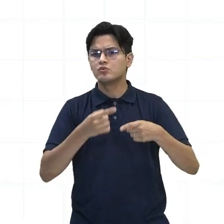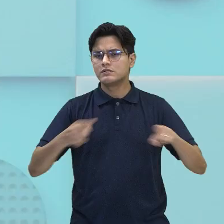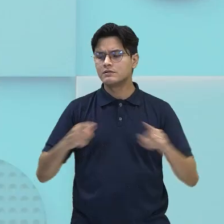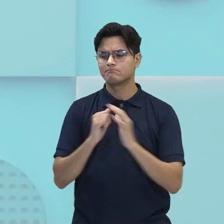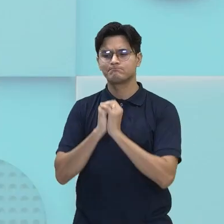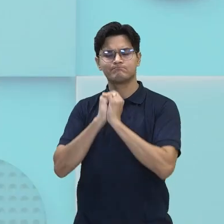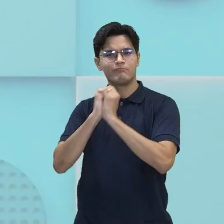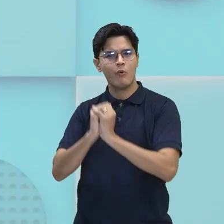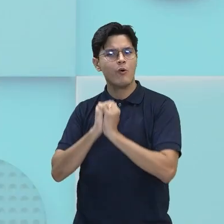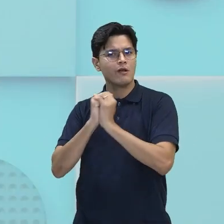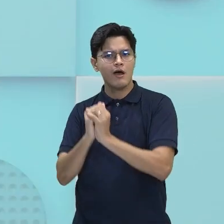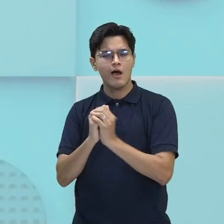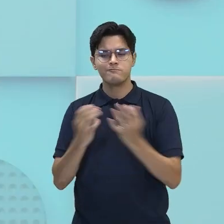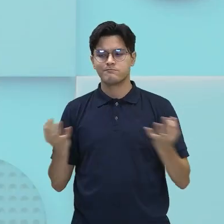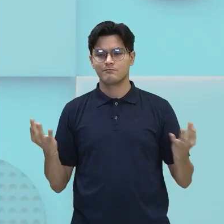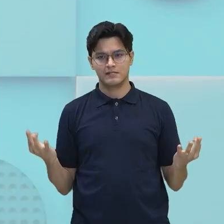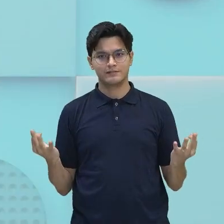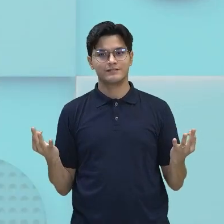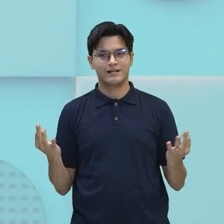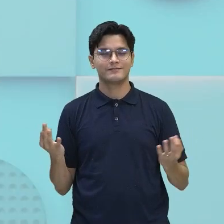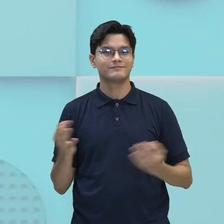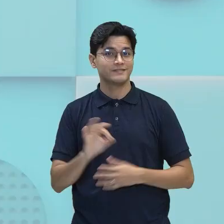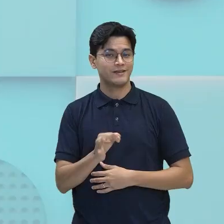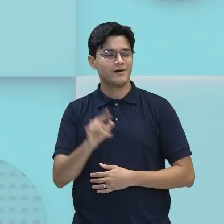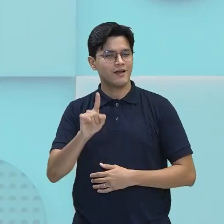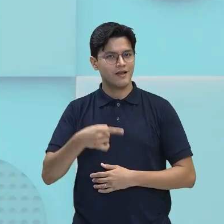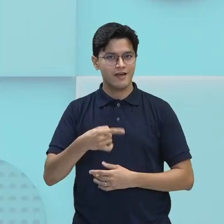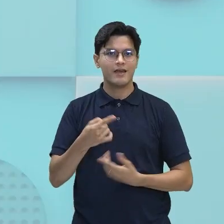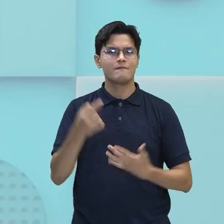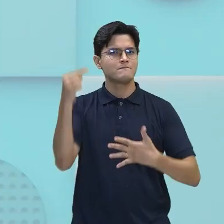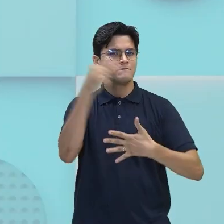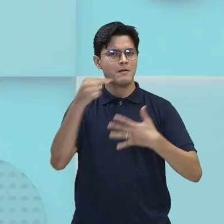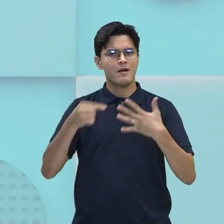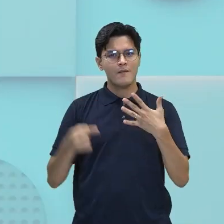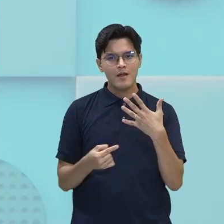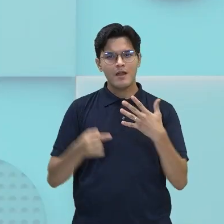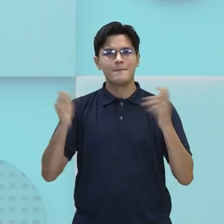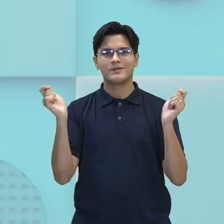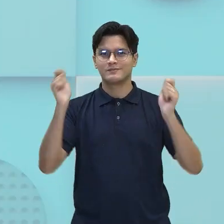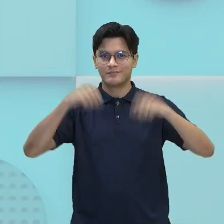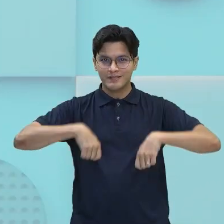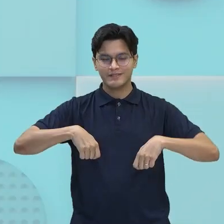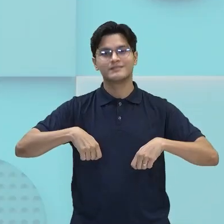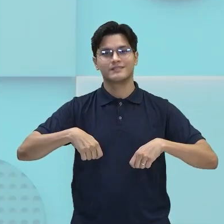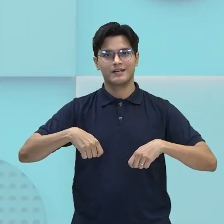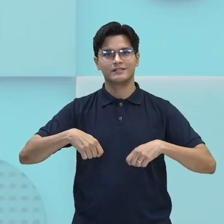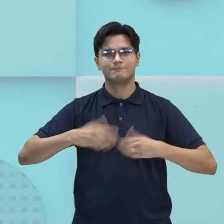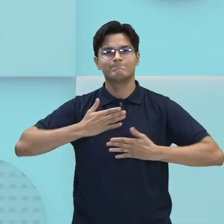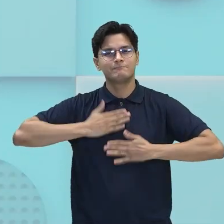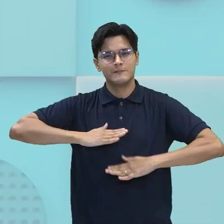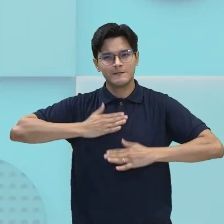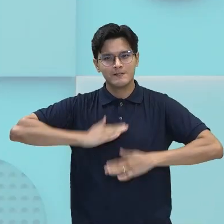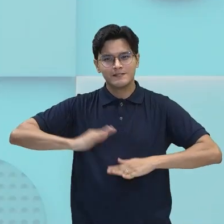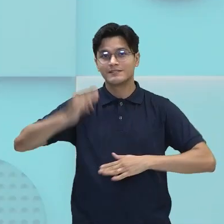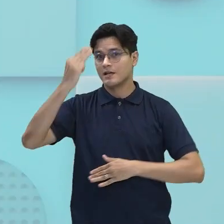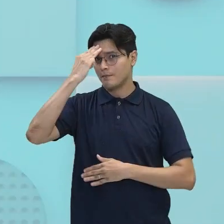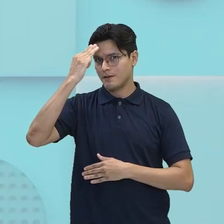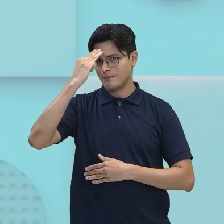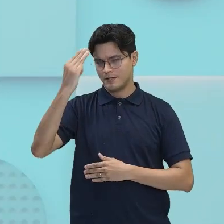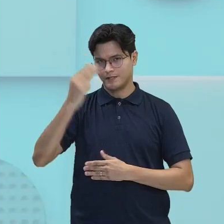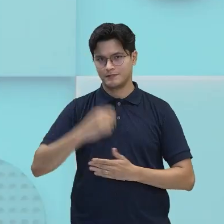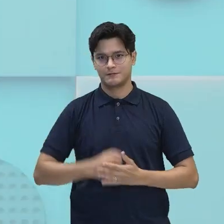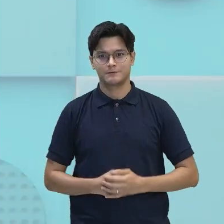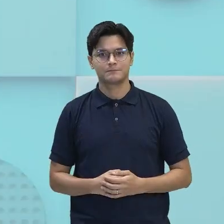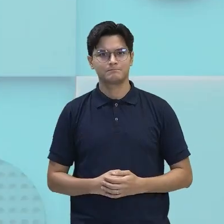das atividades que vão nos ajudar a relaxar a nossa mente. Vocês viram aí no nosso texto que nós temos algumas palavras de outras